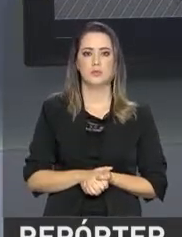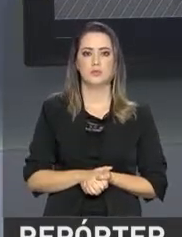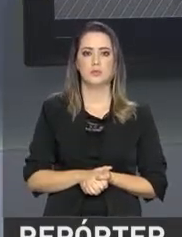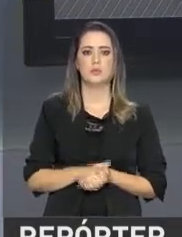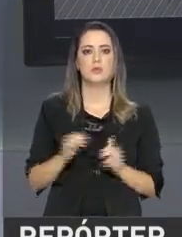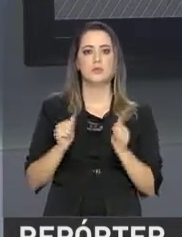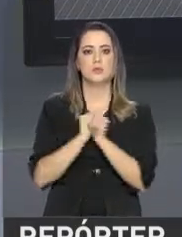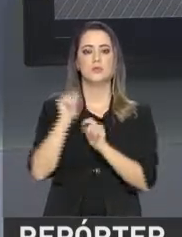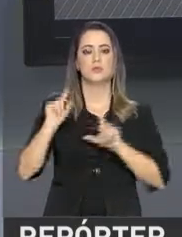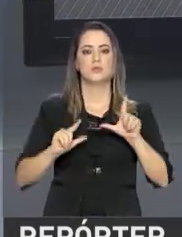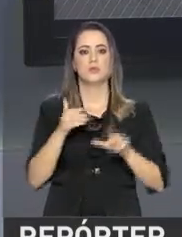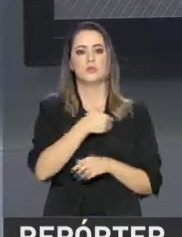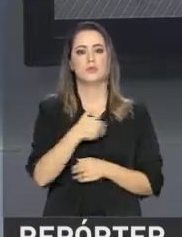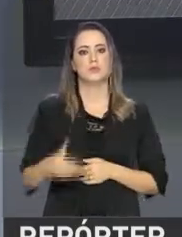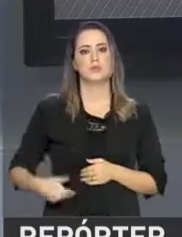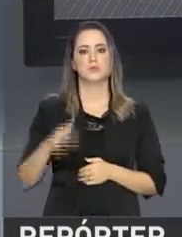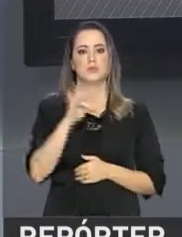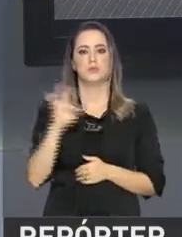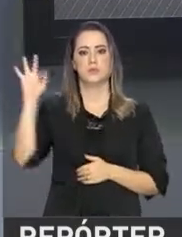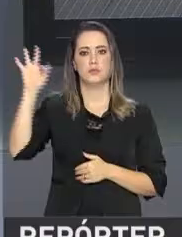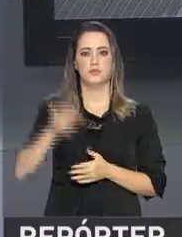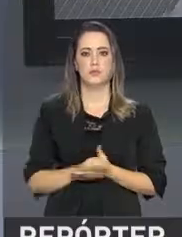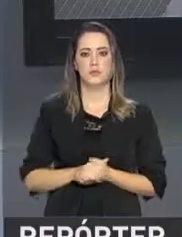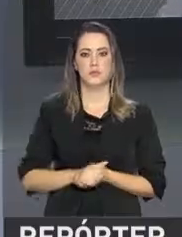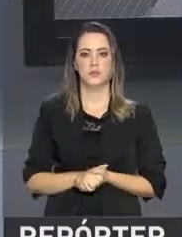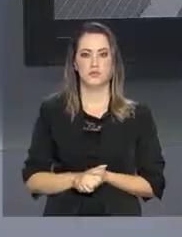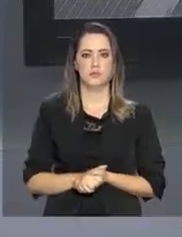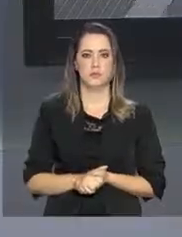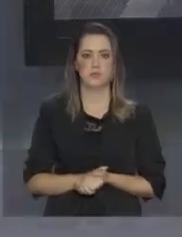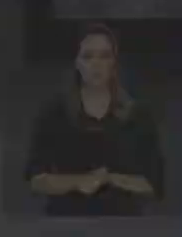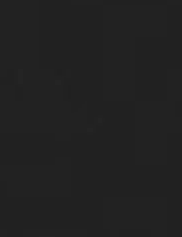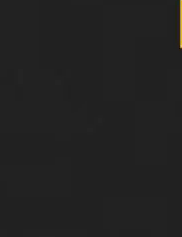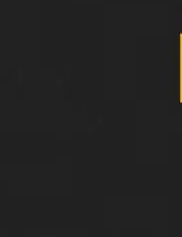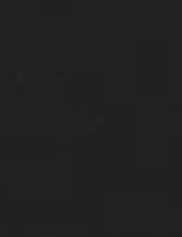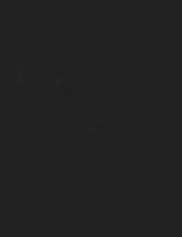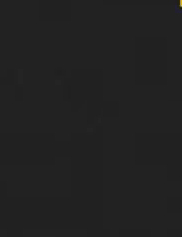internet continue com a gente na nbr a tv do governo federal